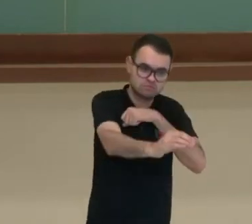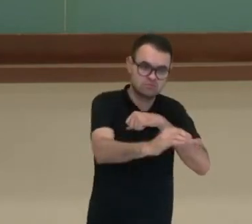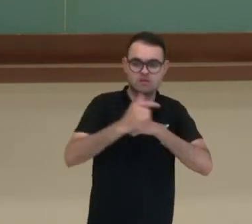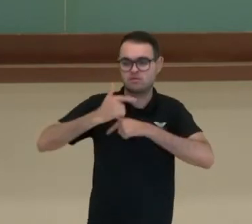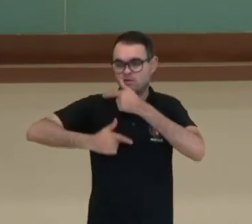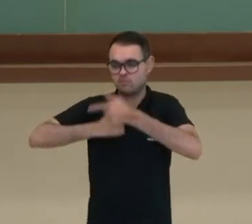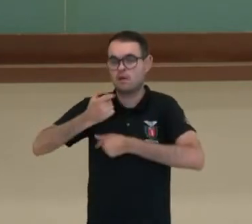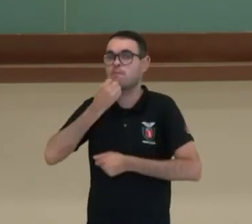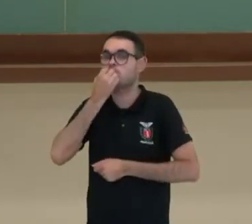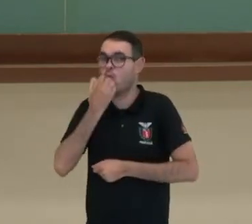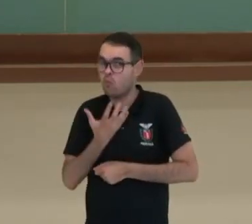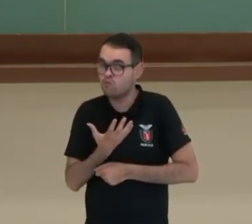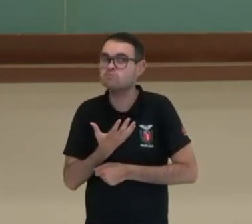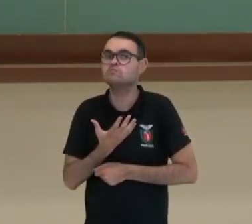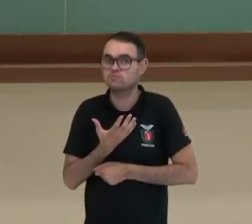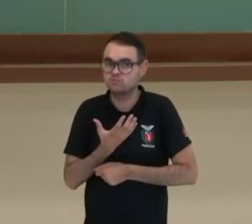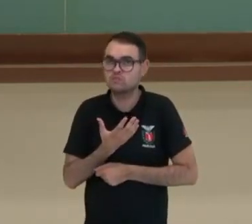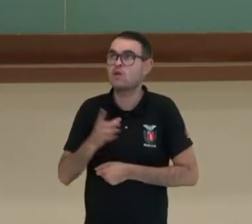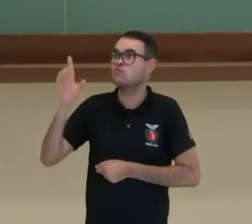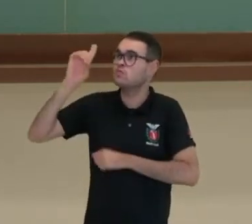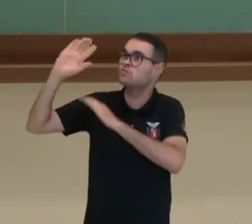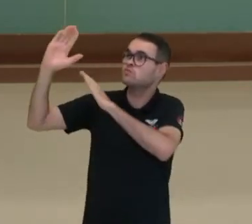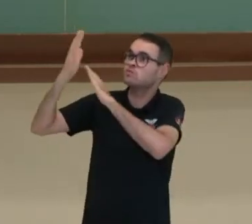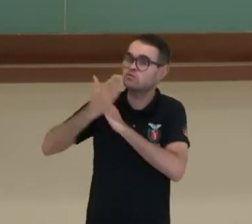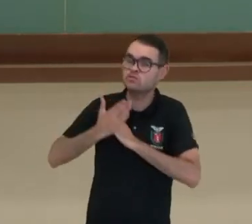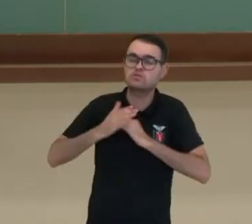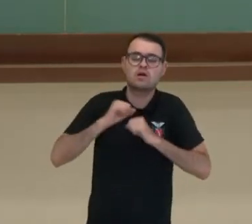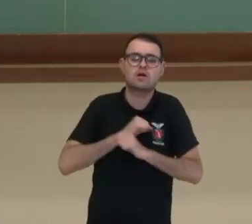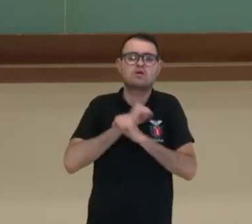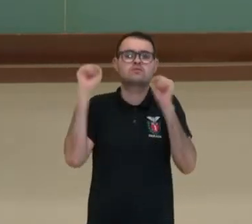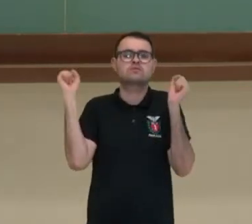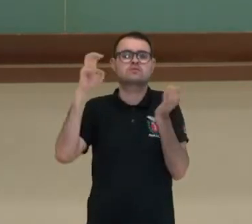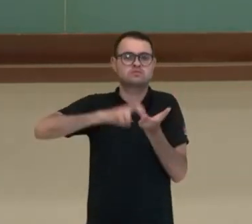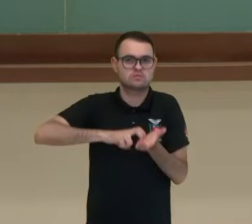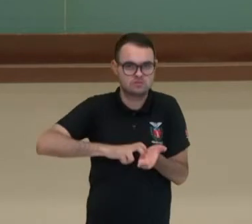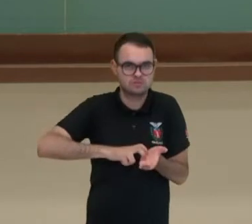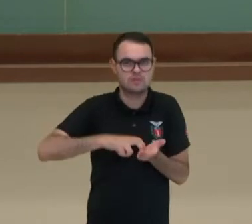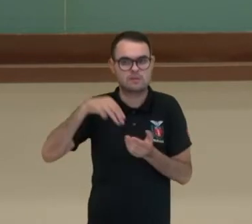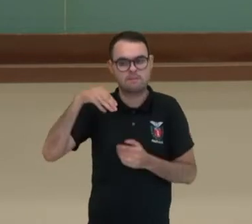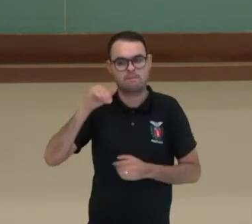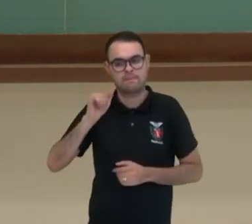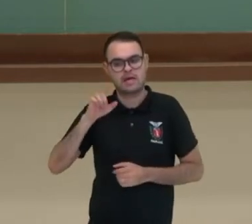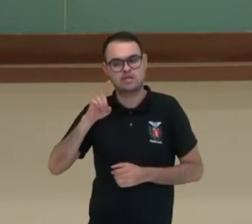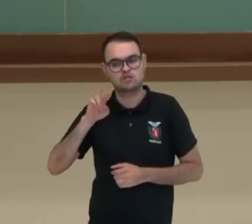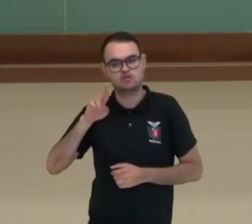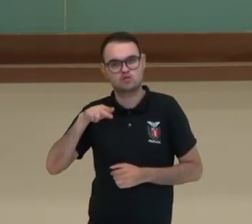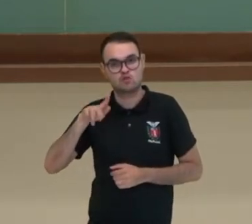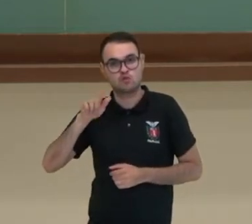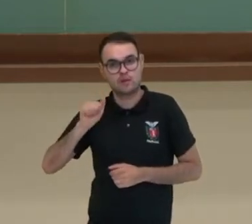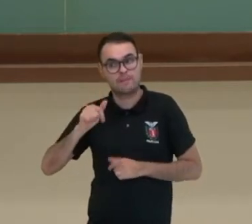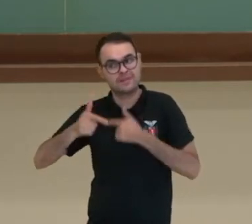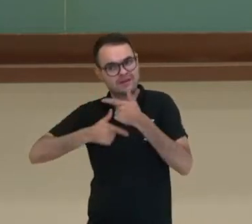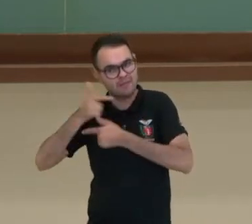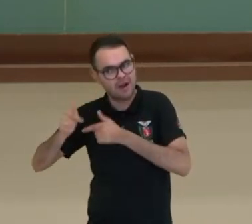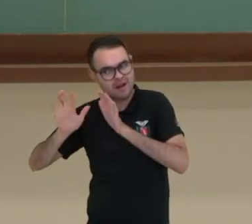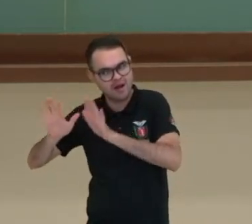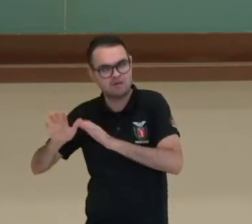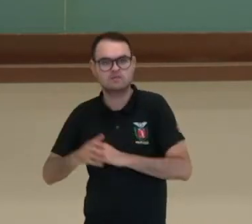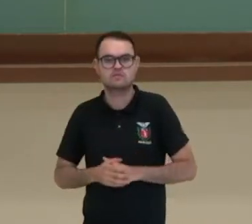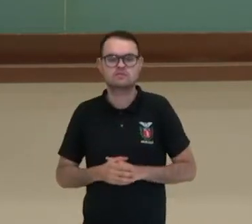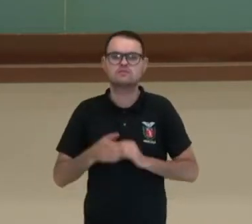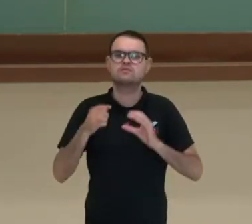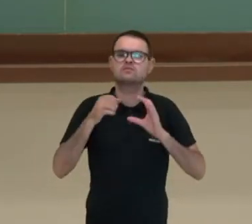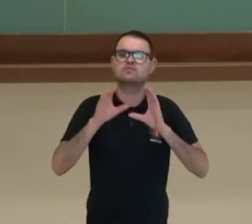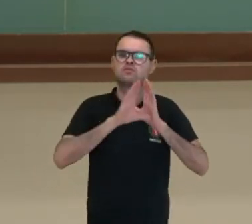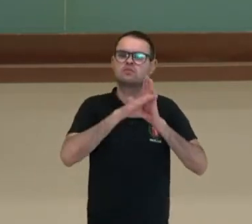trabalhar é bom. Deus ajuda quem cedo madruga para trabalhar. Tá? Todos esses conceitos